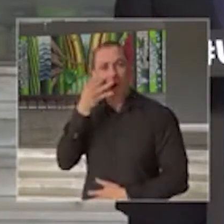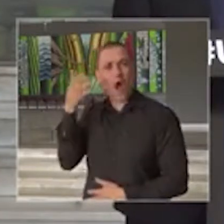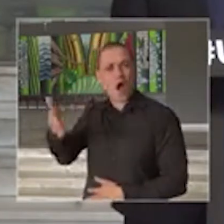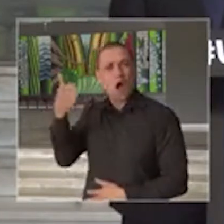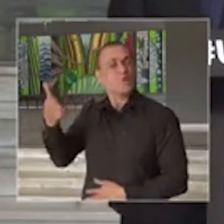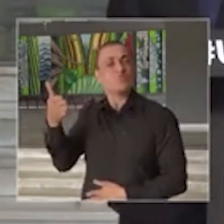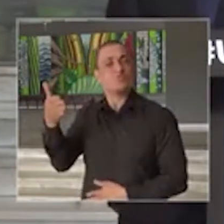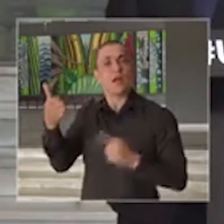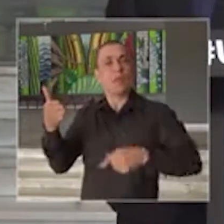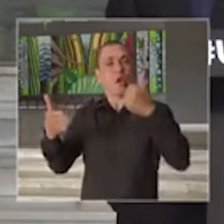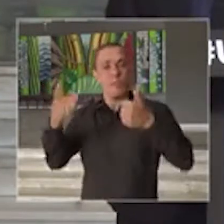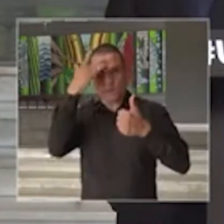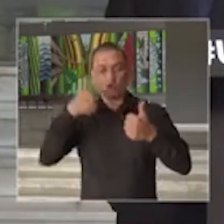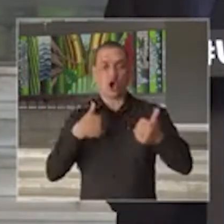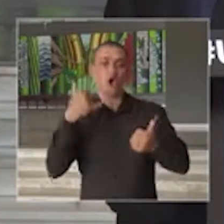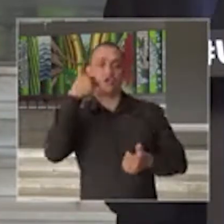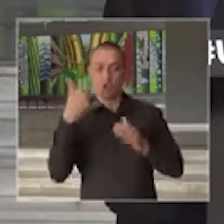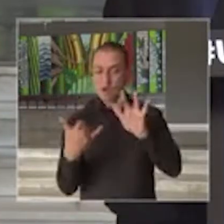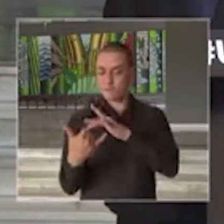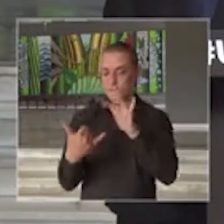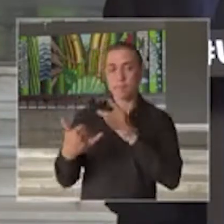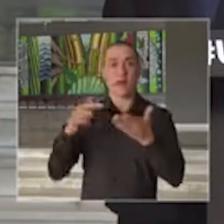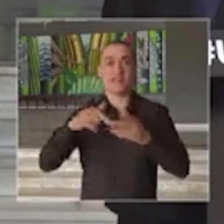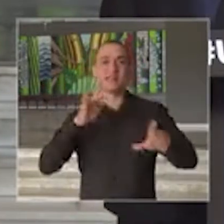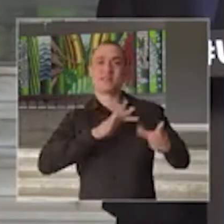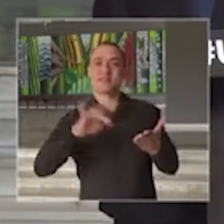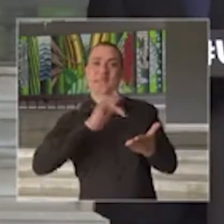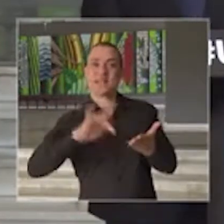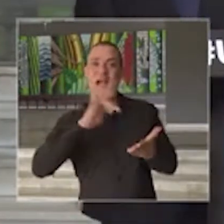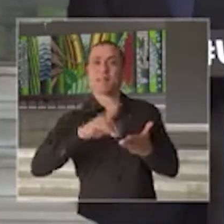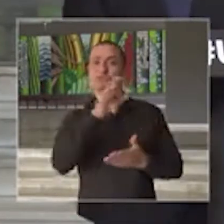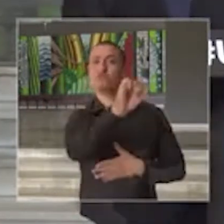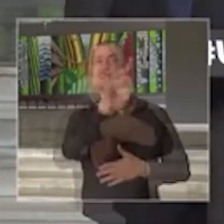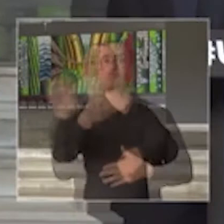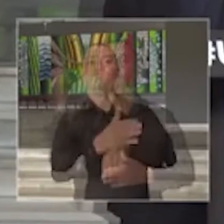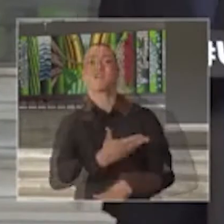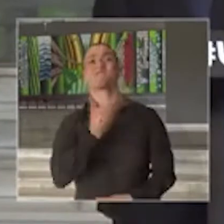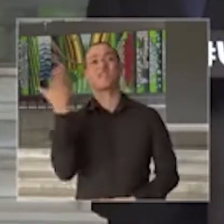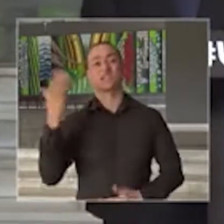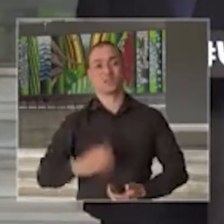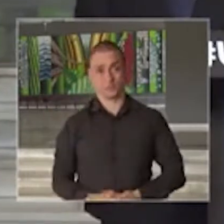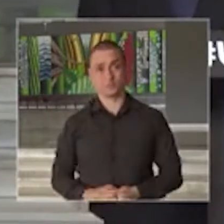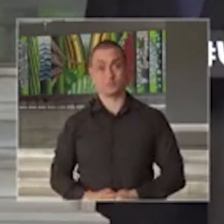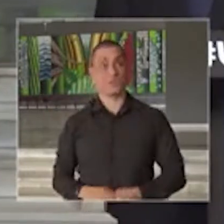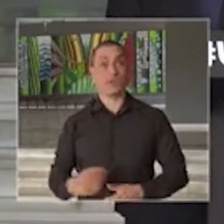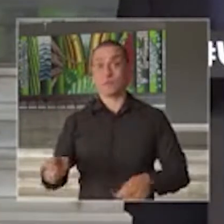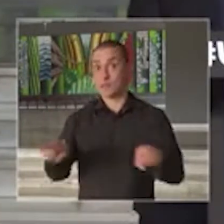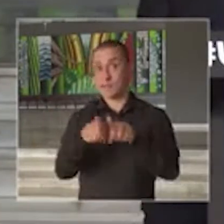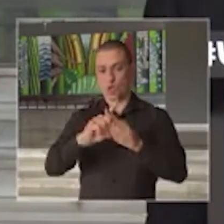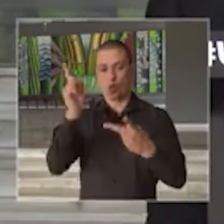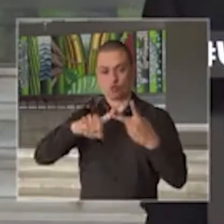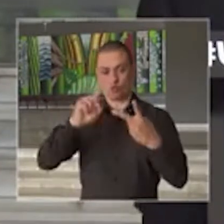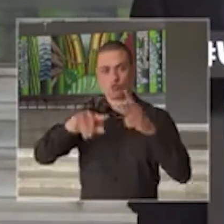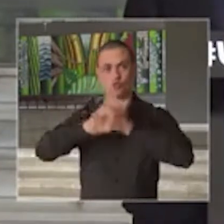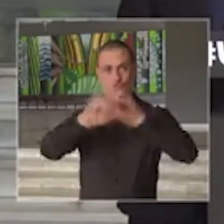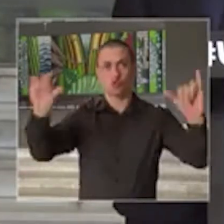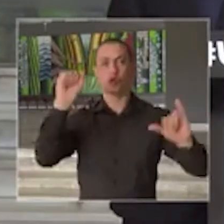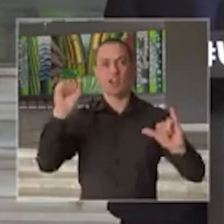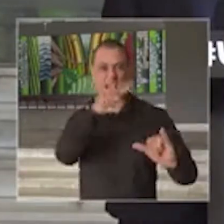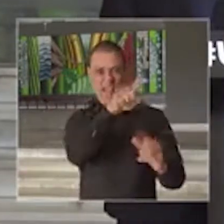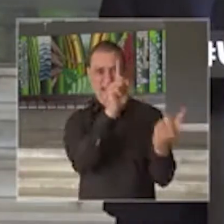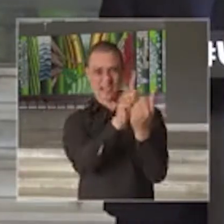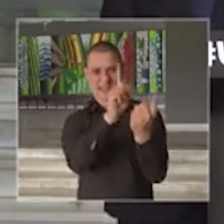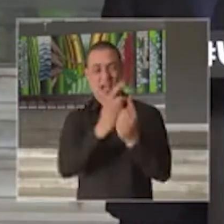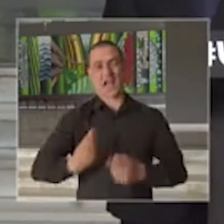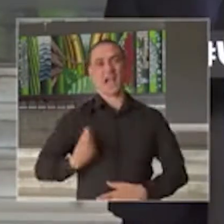poupatempo esteja no tablet no celular de cada um dos paulistas ea notícia também de hoje é que o